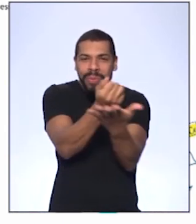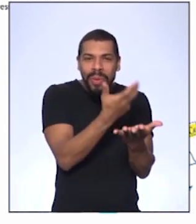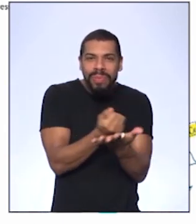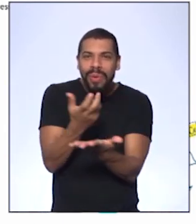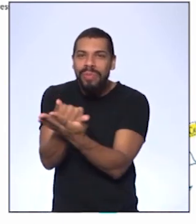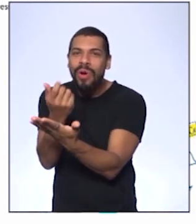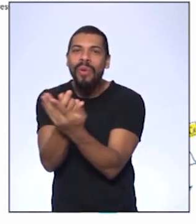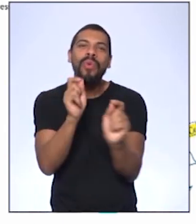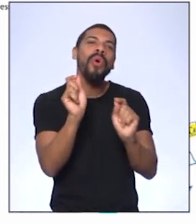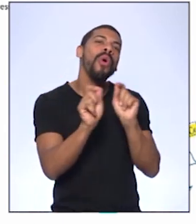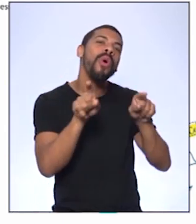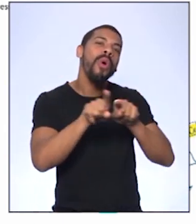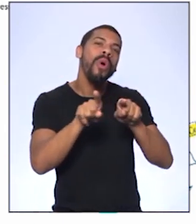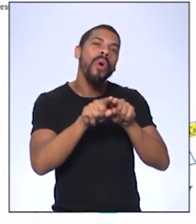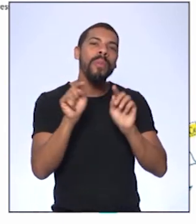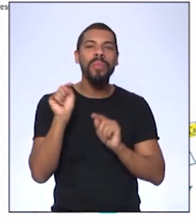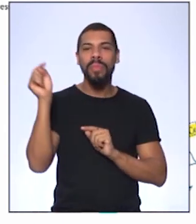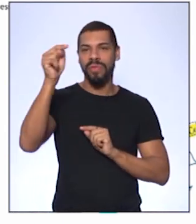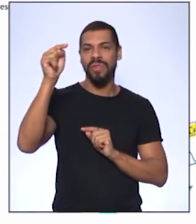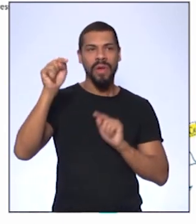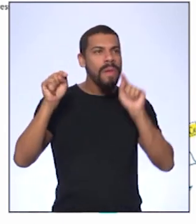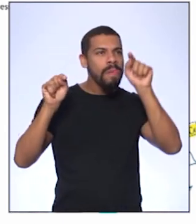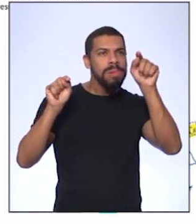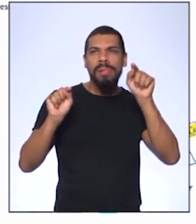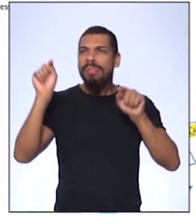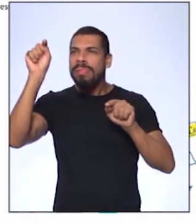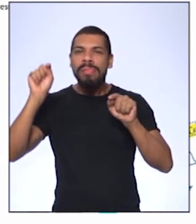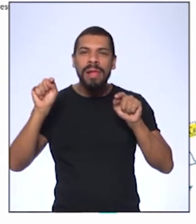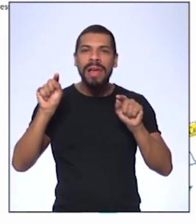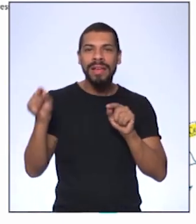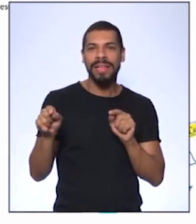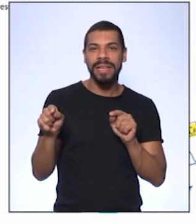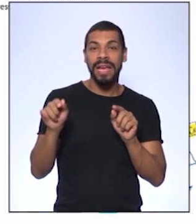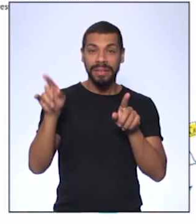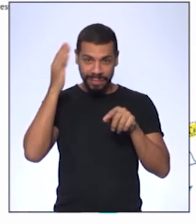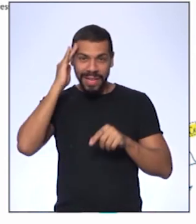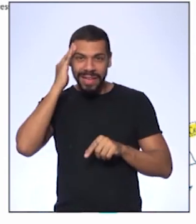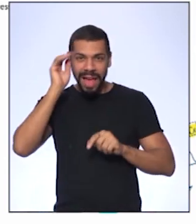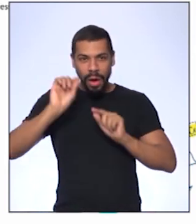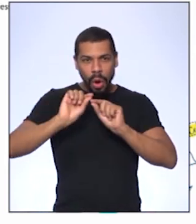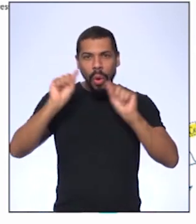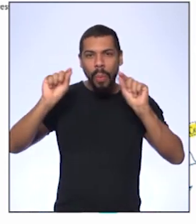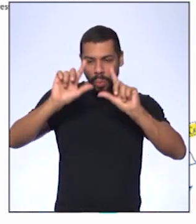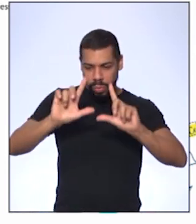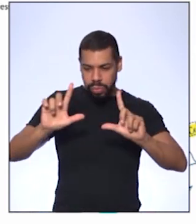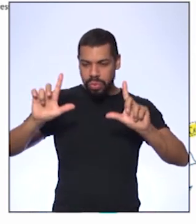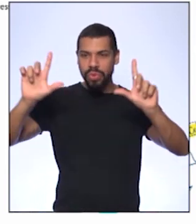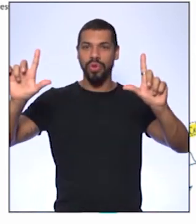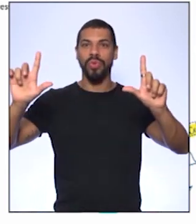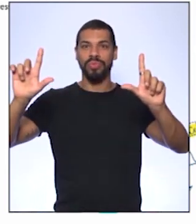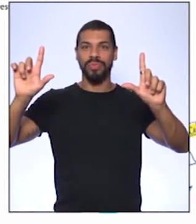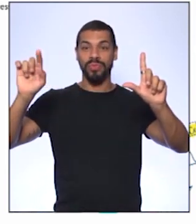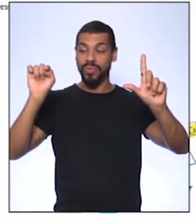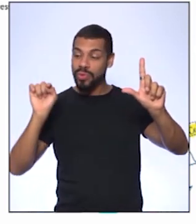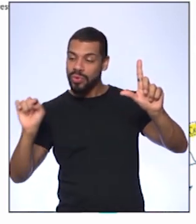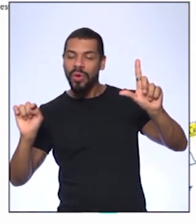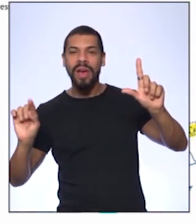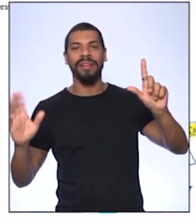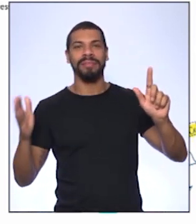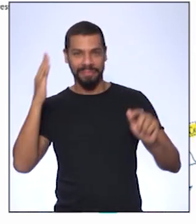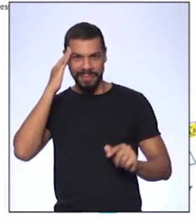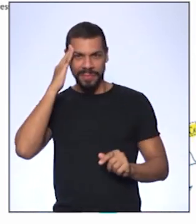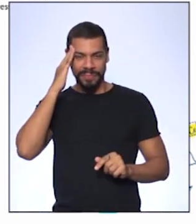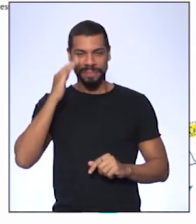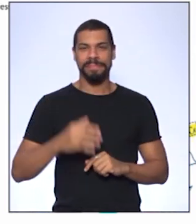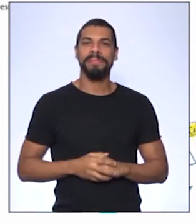público, é preciso utilizar a seta localizada ao lado inferior direito da imagem. Olha lá, volta aqui para mim